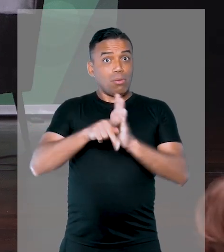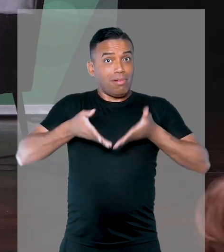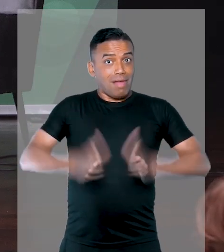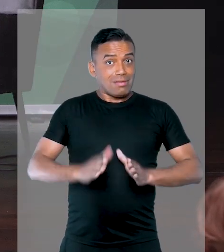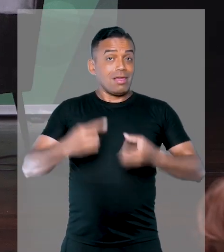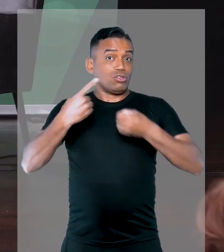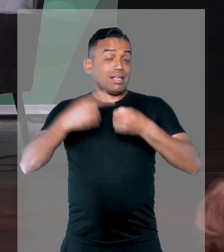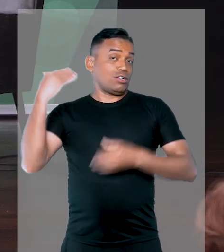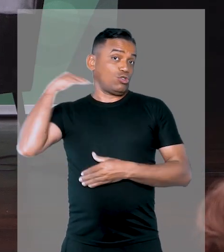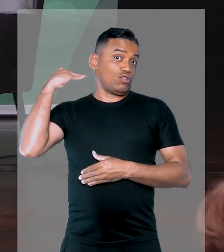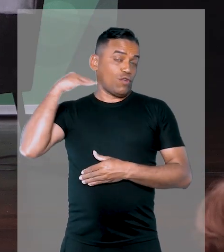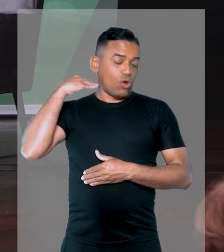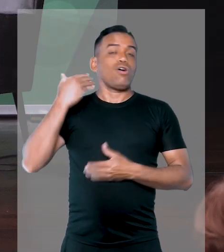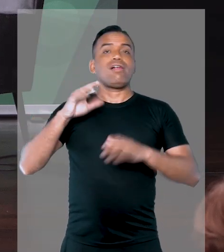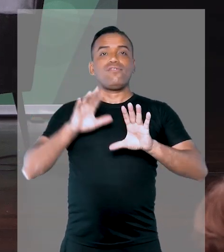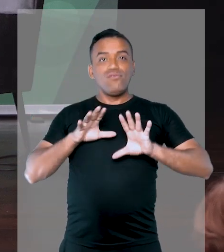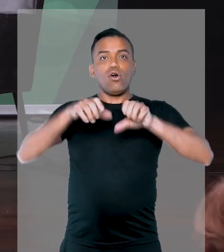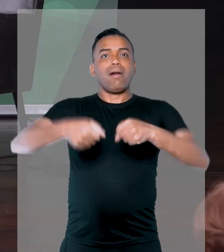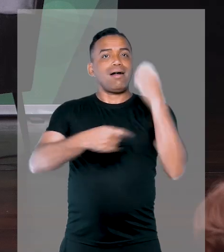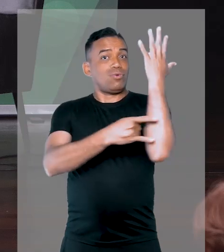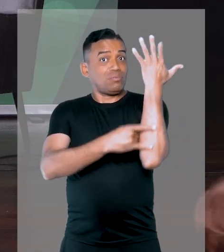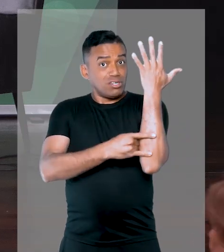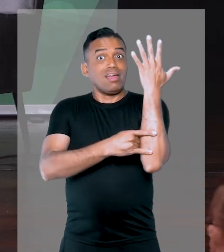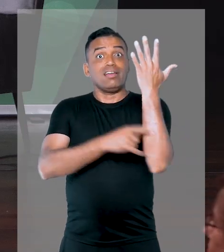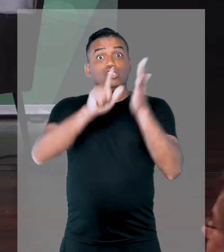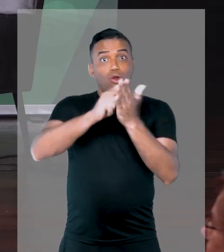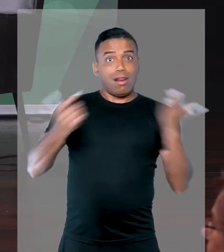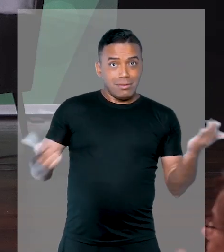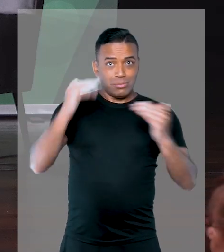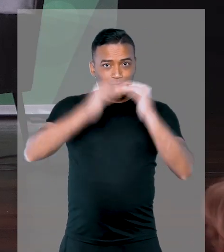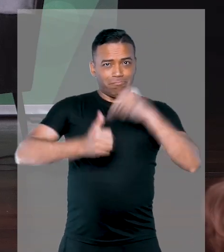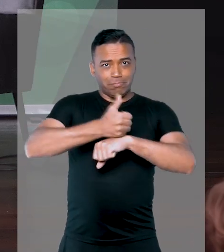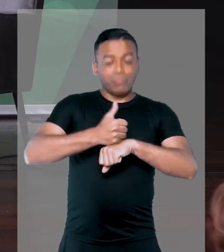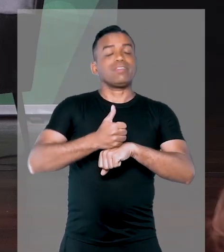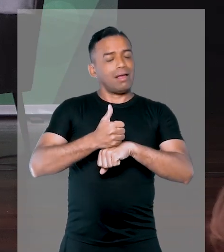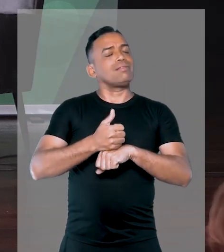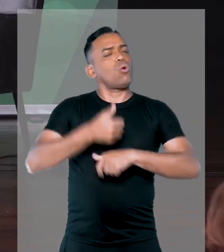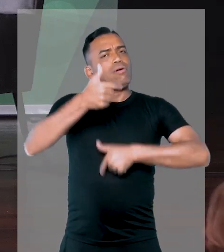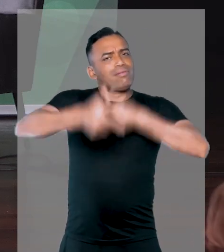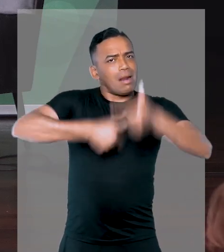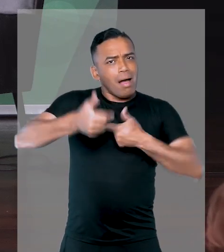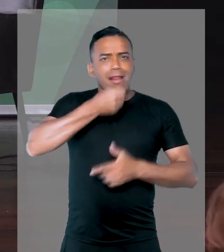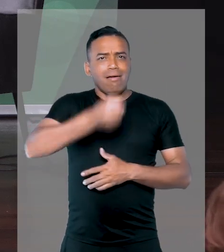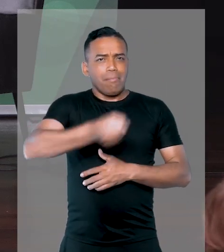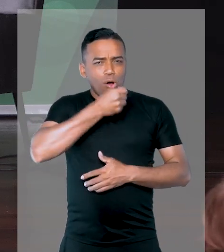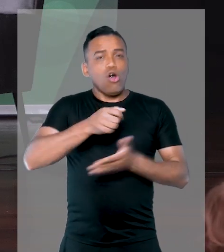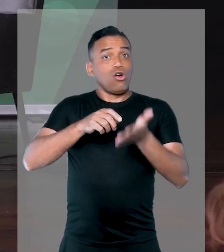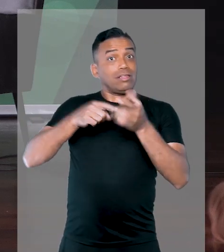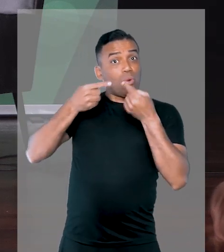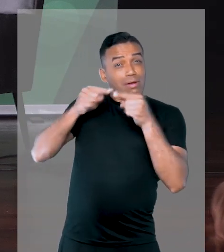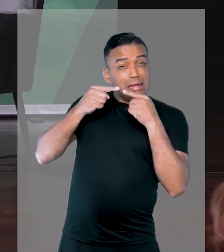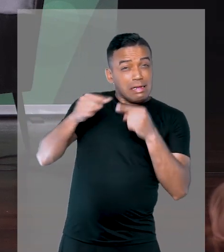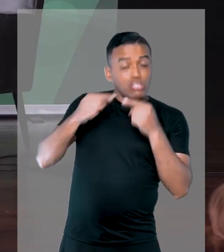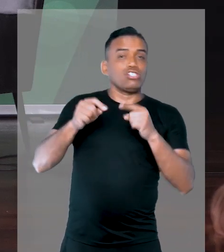Fora, graduada em jornalismo pela Universidade Federal de Minas Gerais, atua como repórter e crítica musical